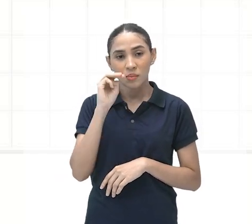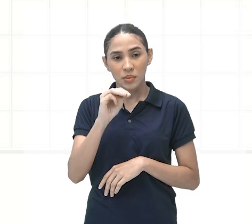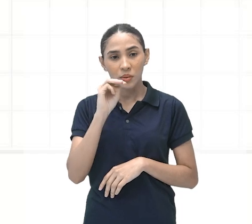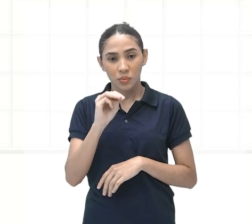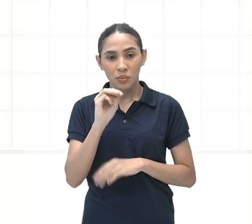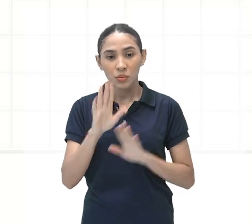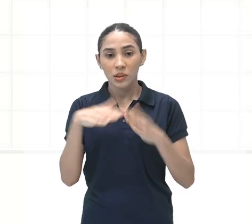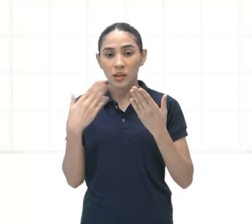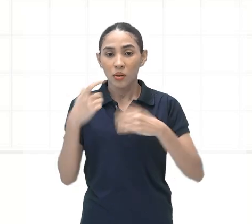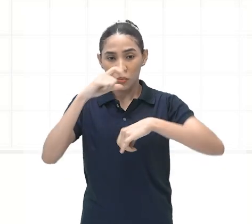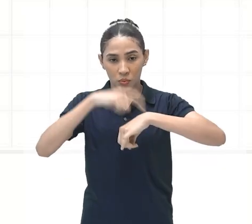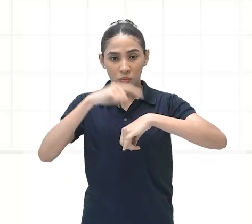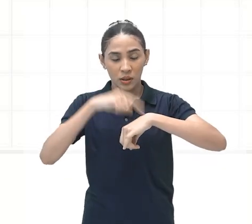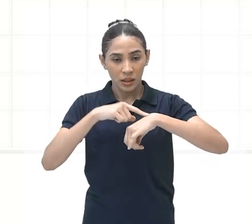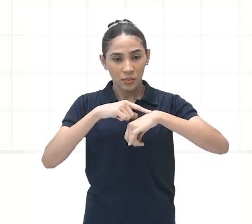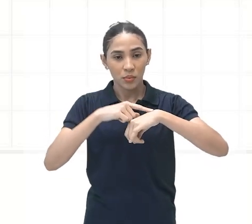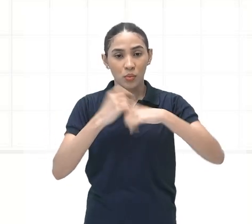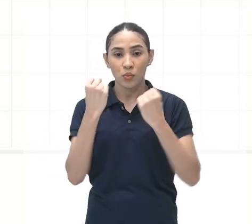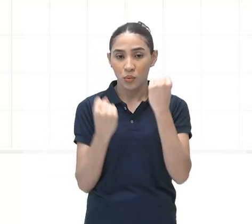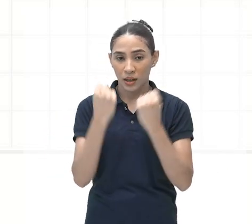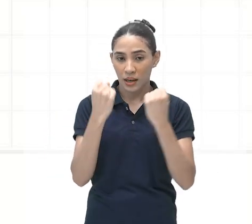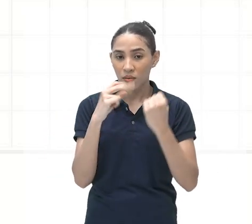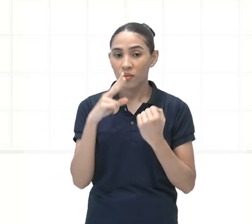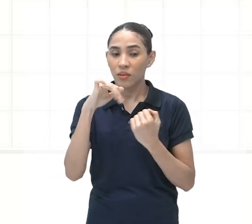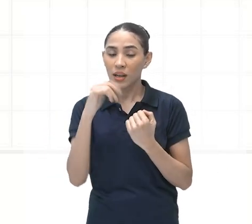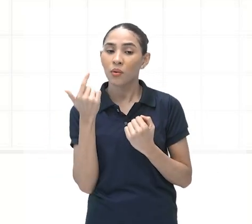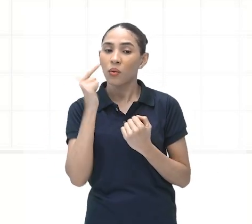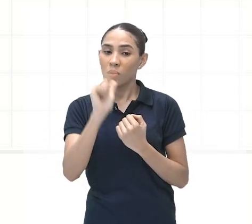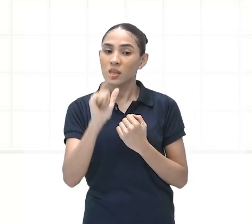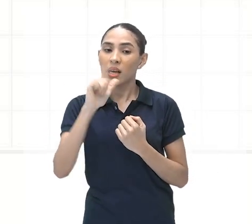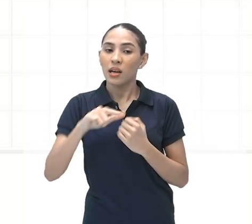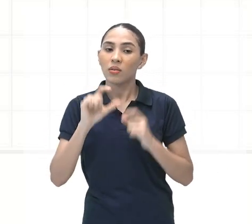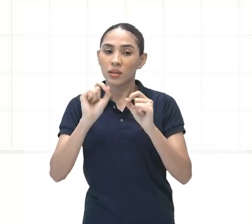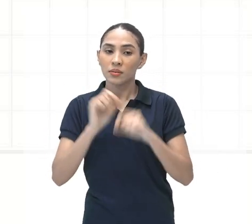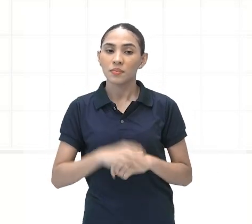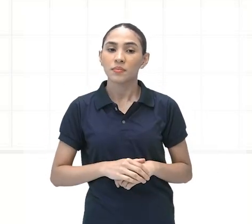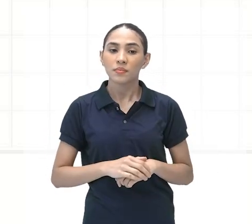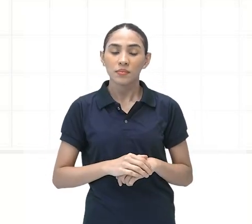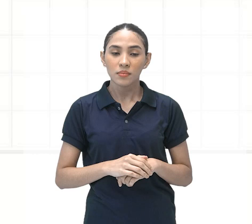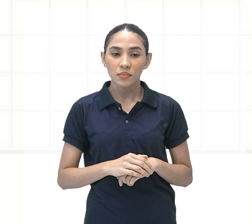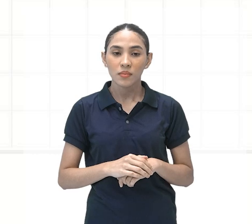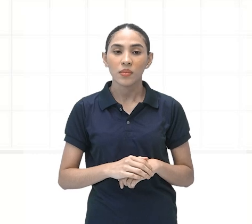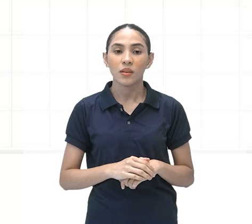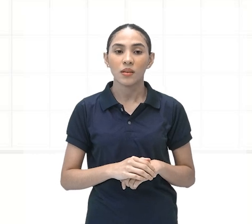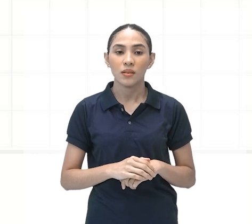o tempo que o carro irá gastar é exatamente quanto?